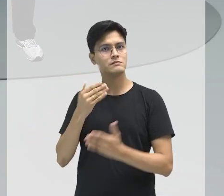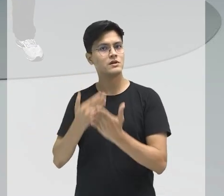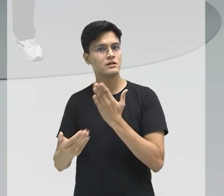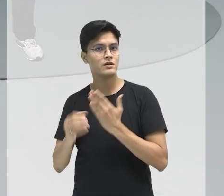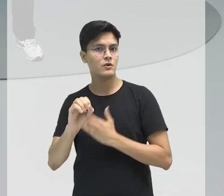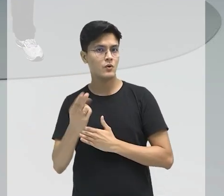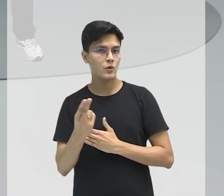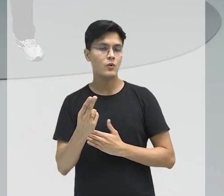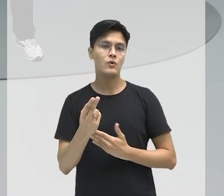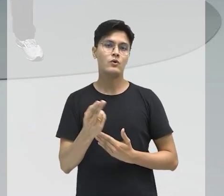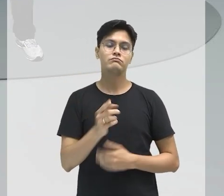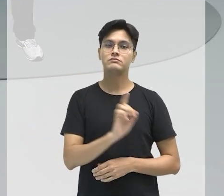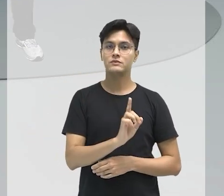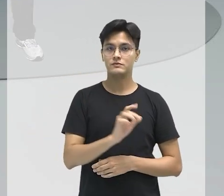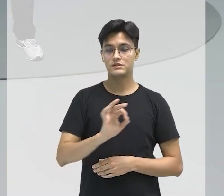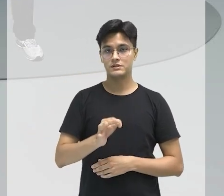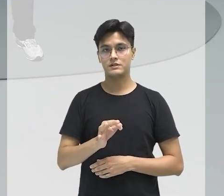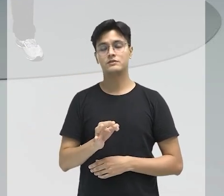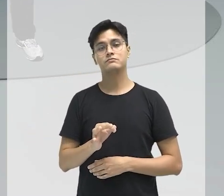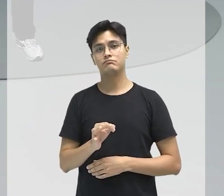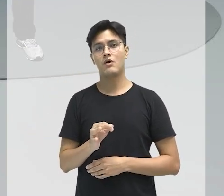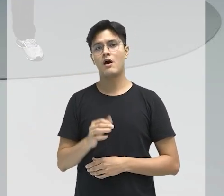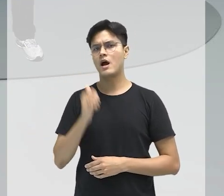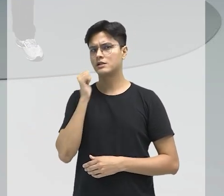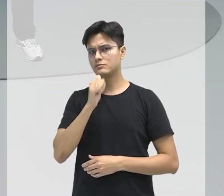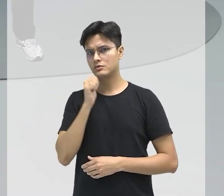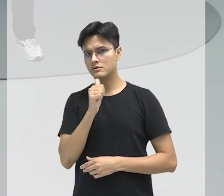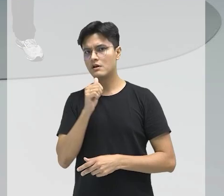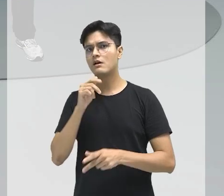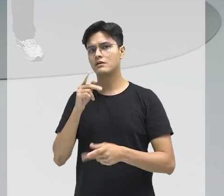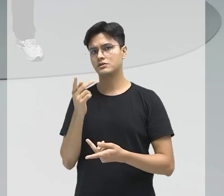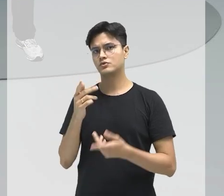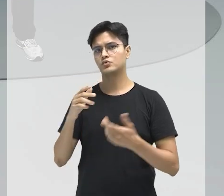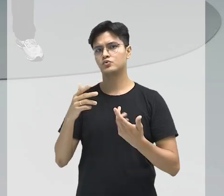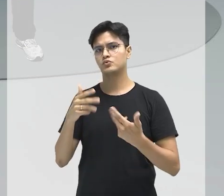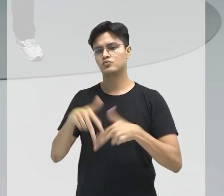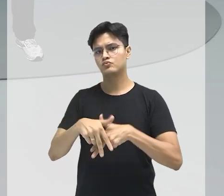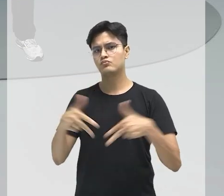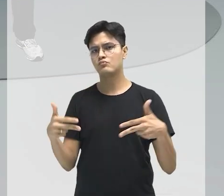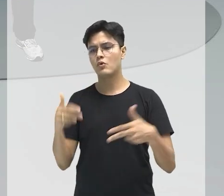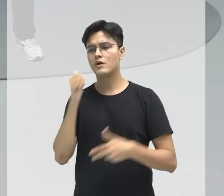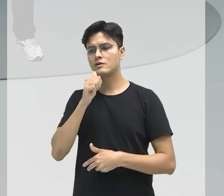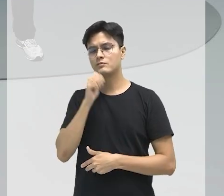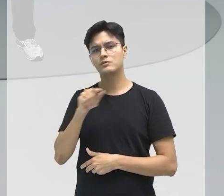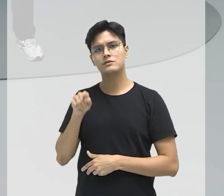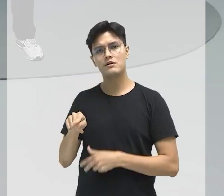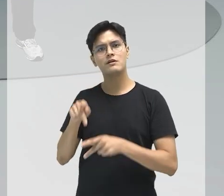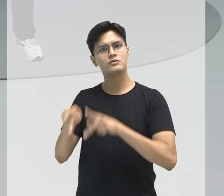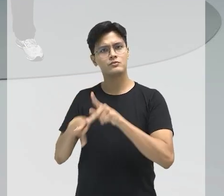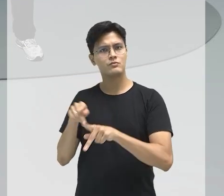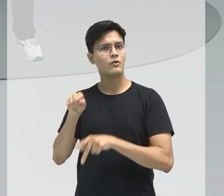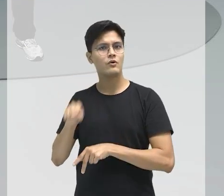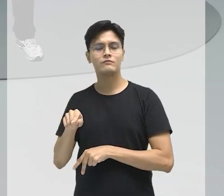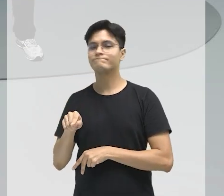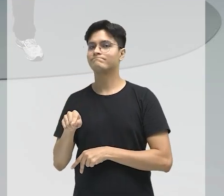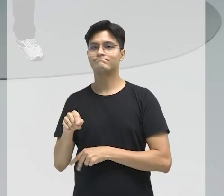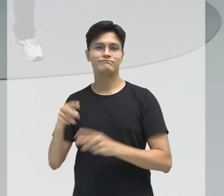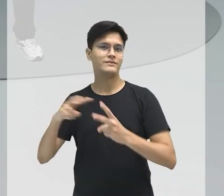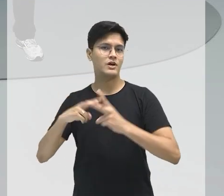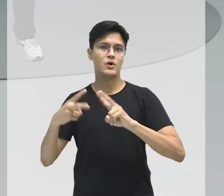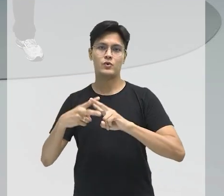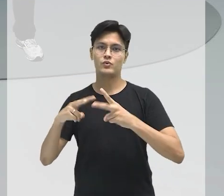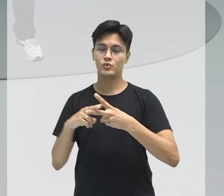dessa etnia não lutam, tá? Do Aipenquit não luta. Do Uka Uka tem